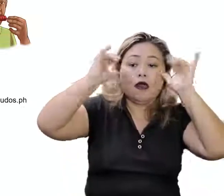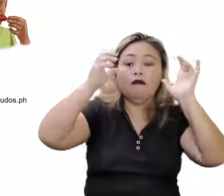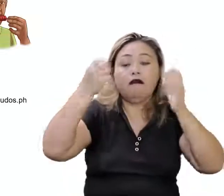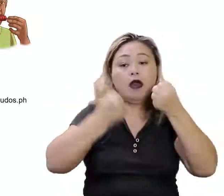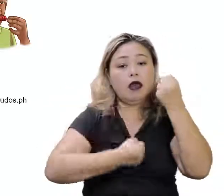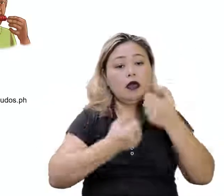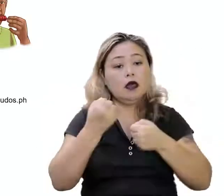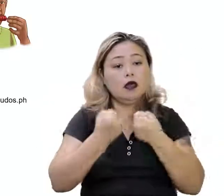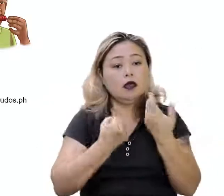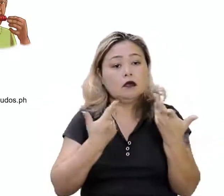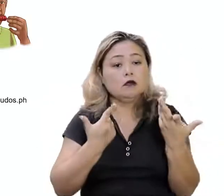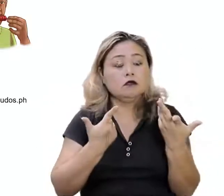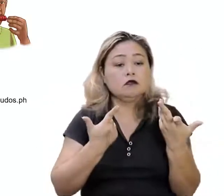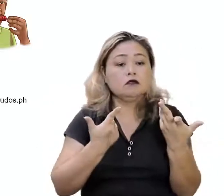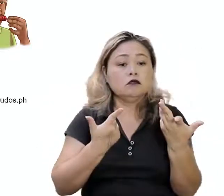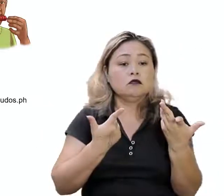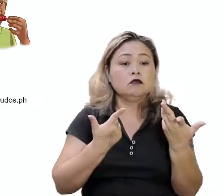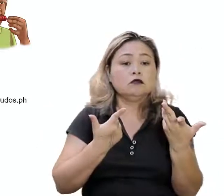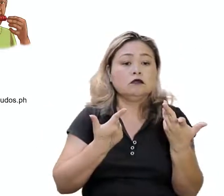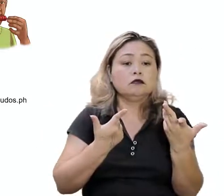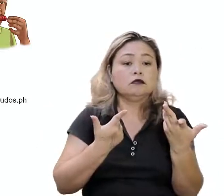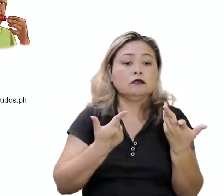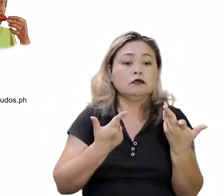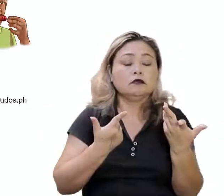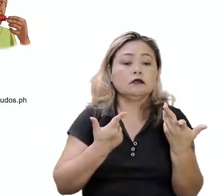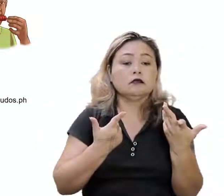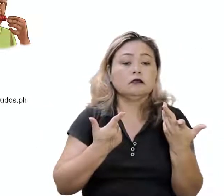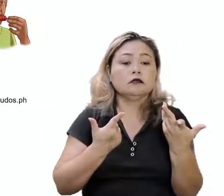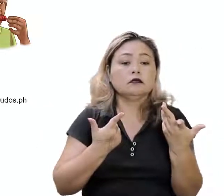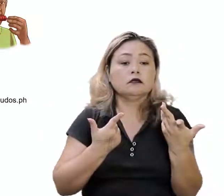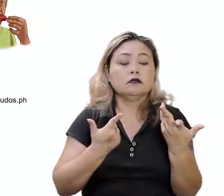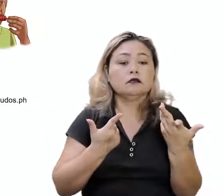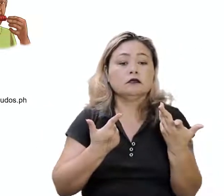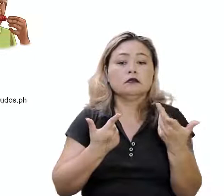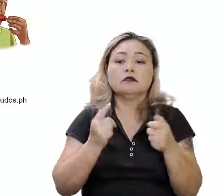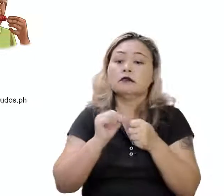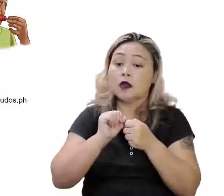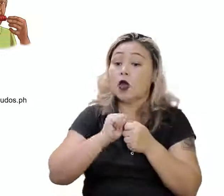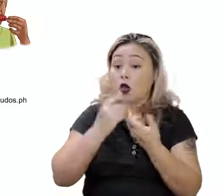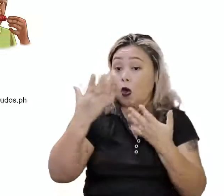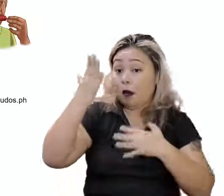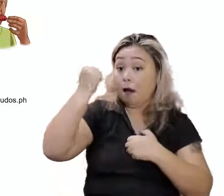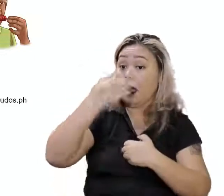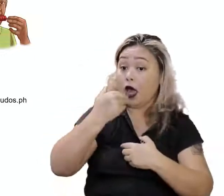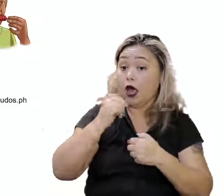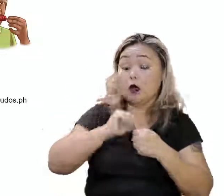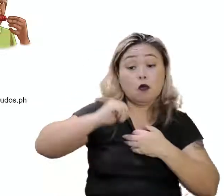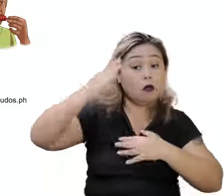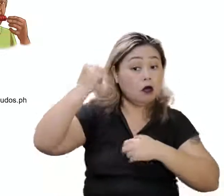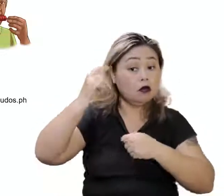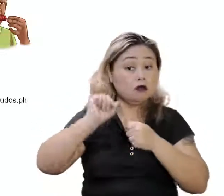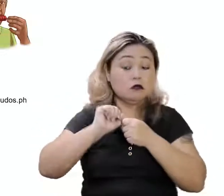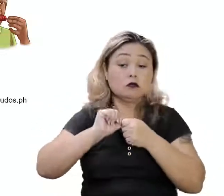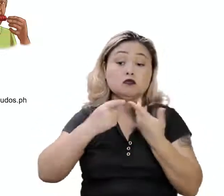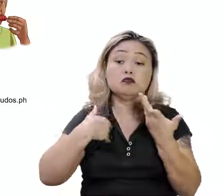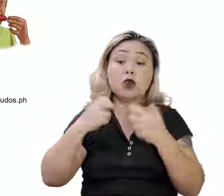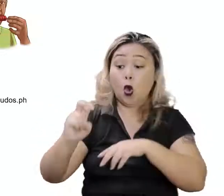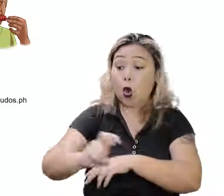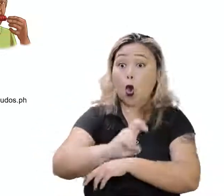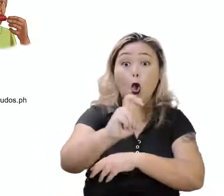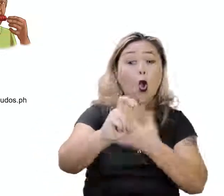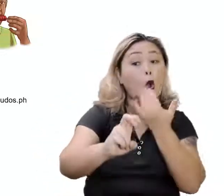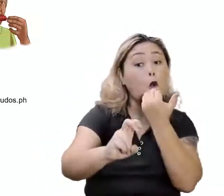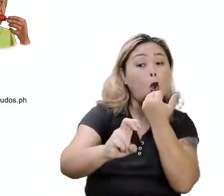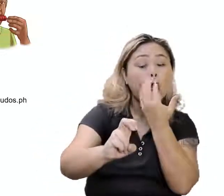gente? Se ele come... Tem gente que come macaco, né? Carne de macaco, carne de